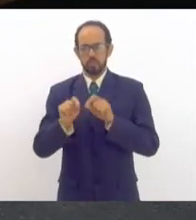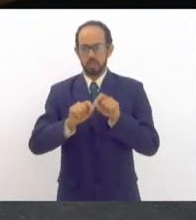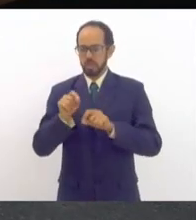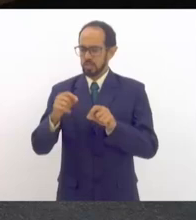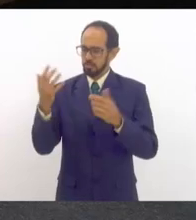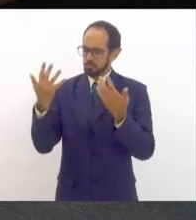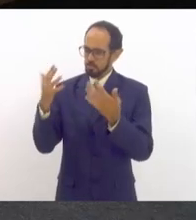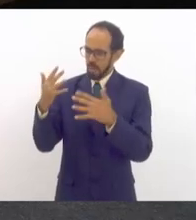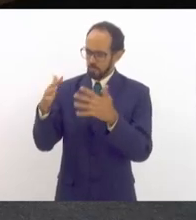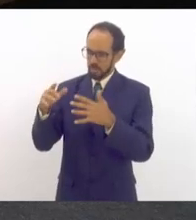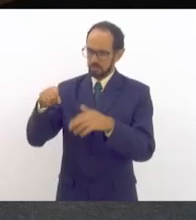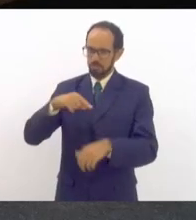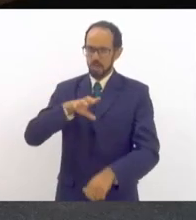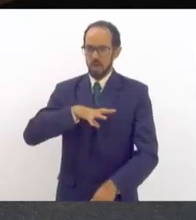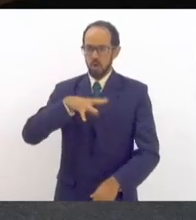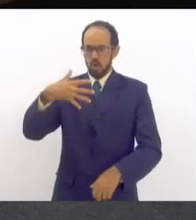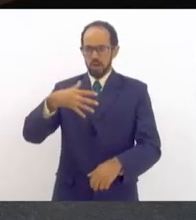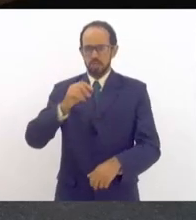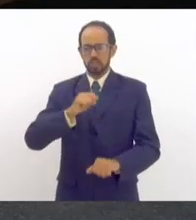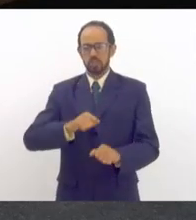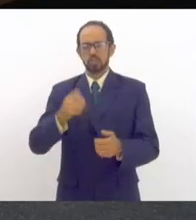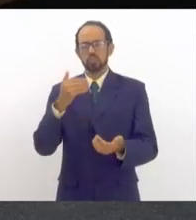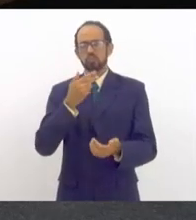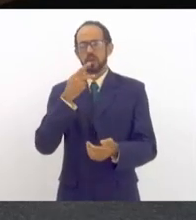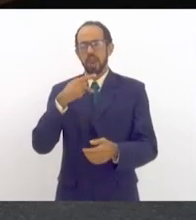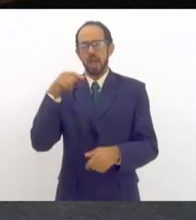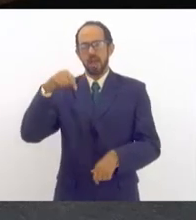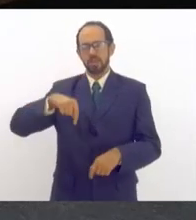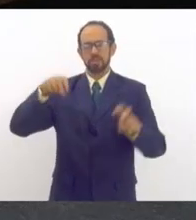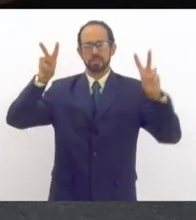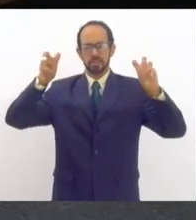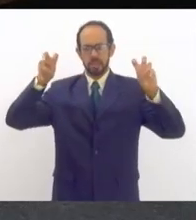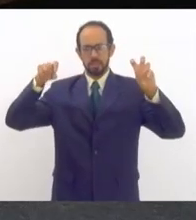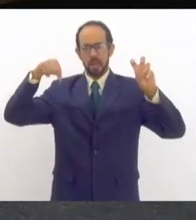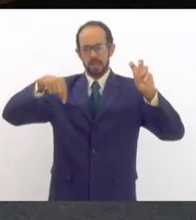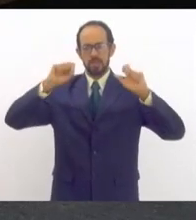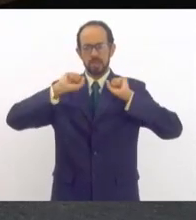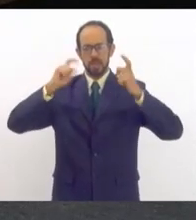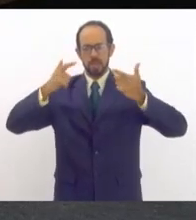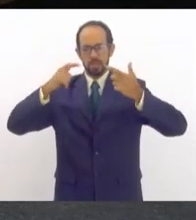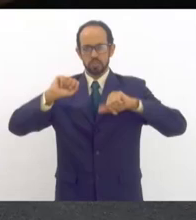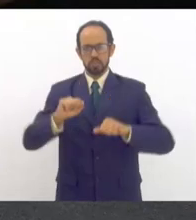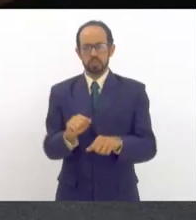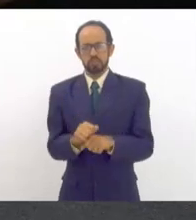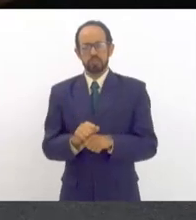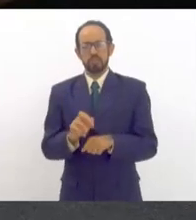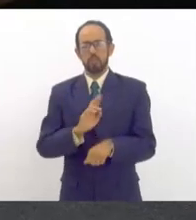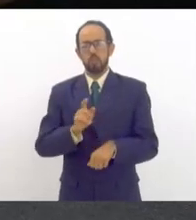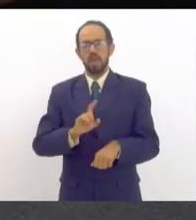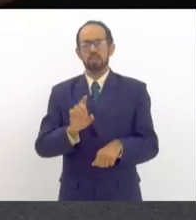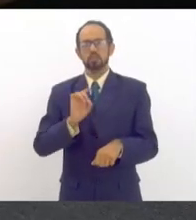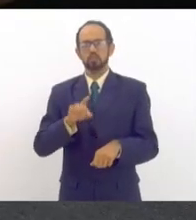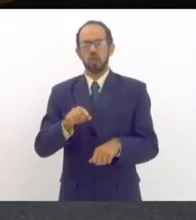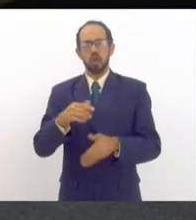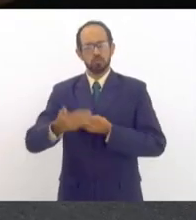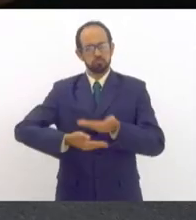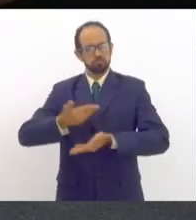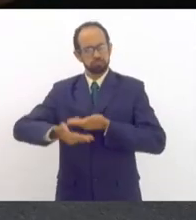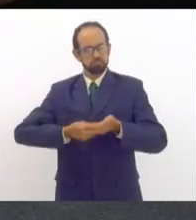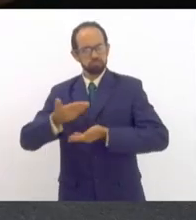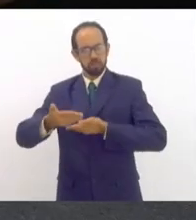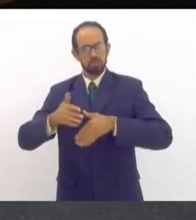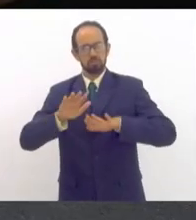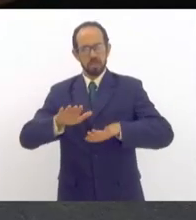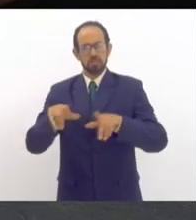parabenizar pela coragem de levantar esse tema aqui na Assembleia Legislativa não só a partilha como também a